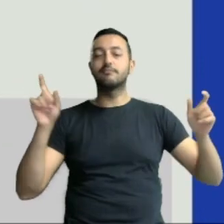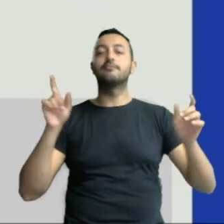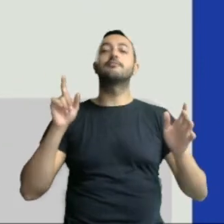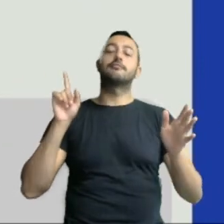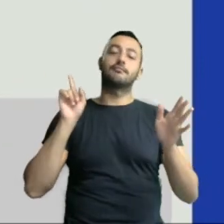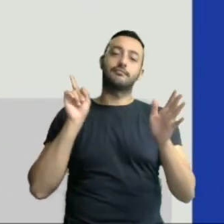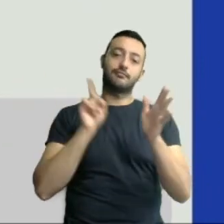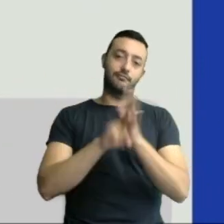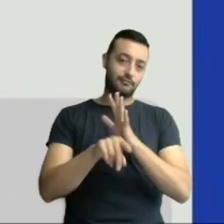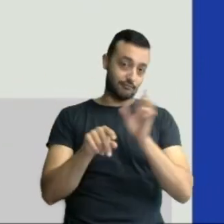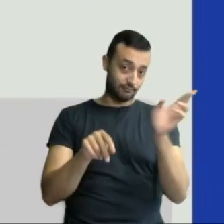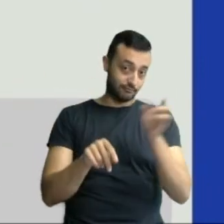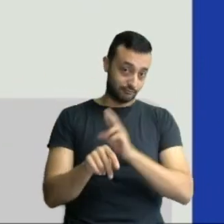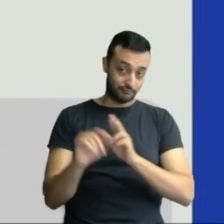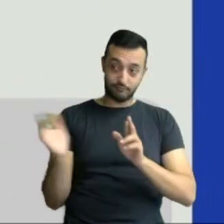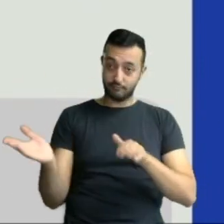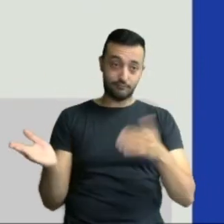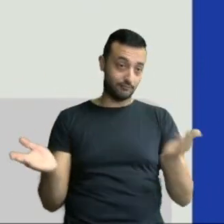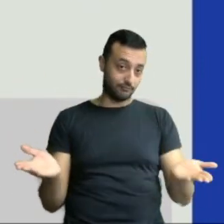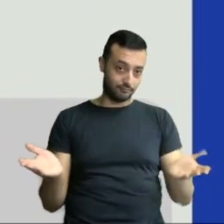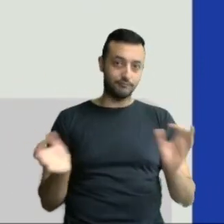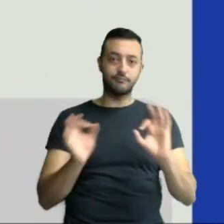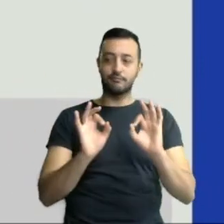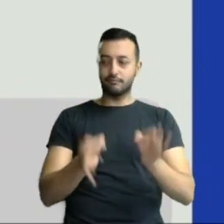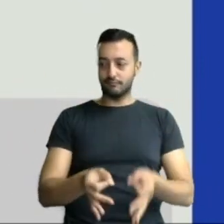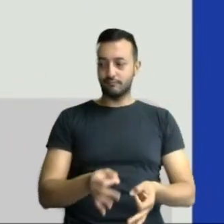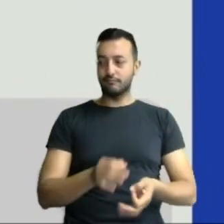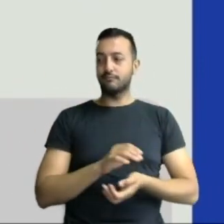respostas limitadas. Correct?